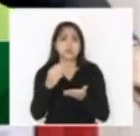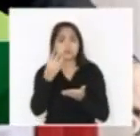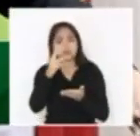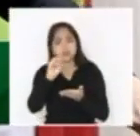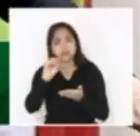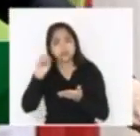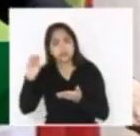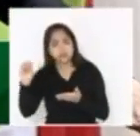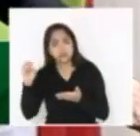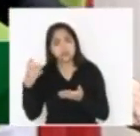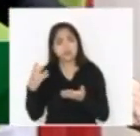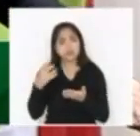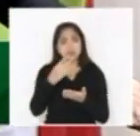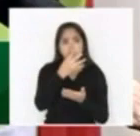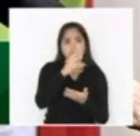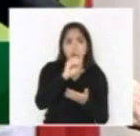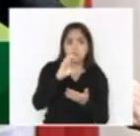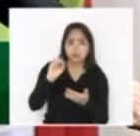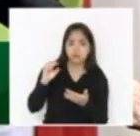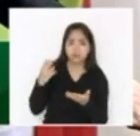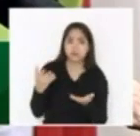que é 400.